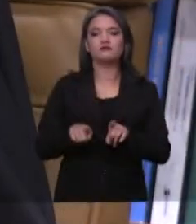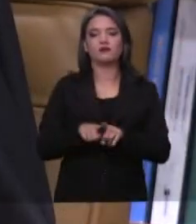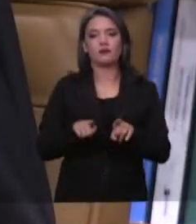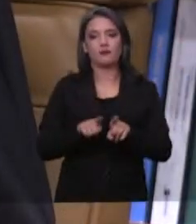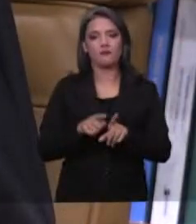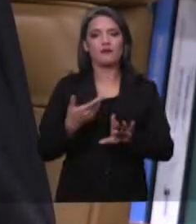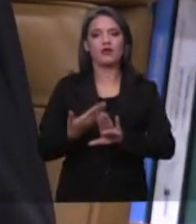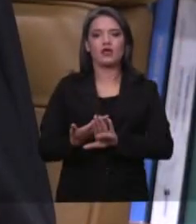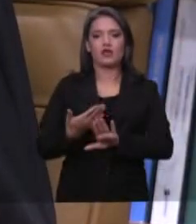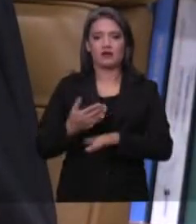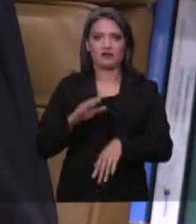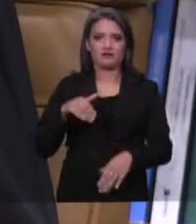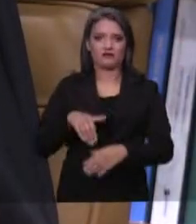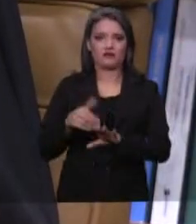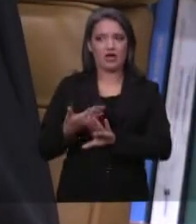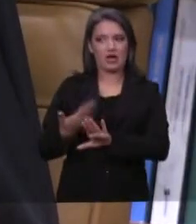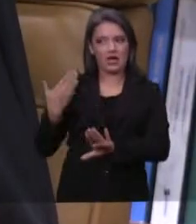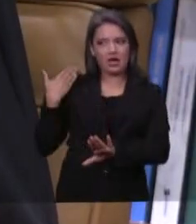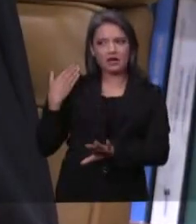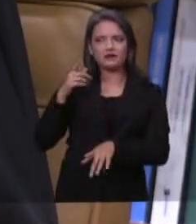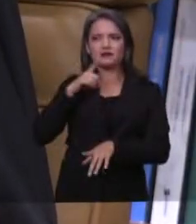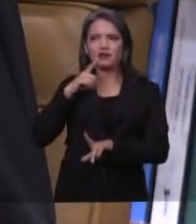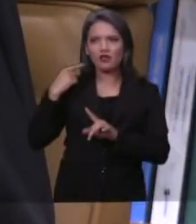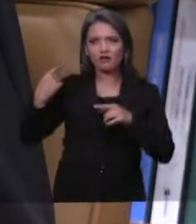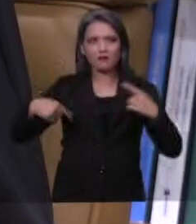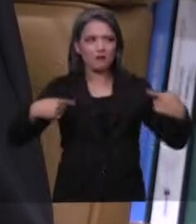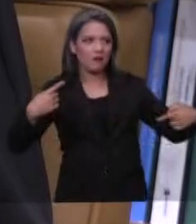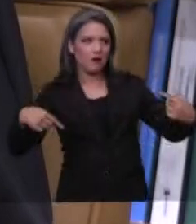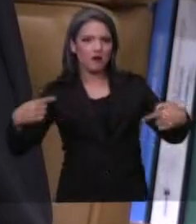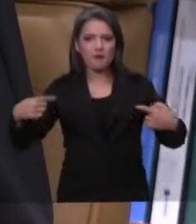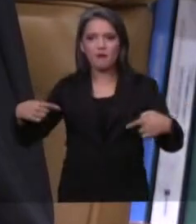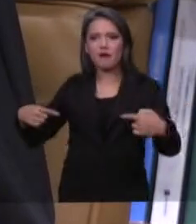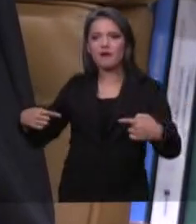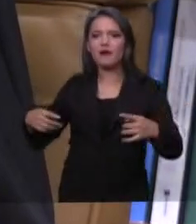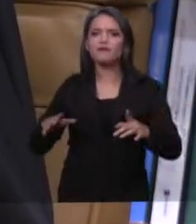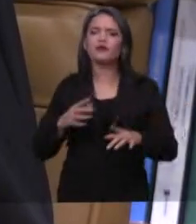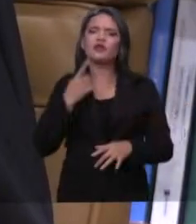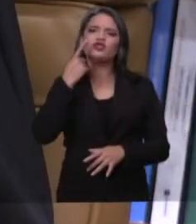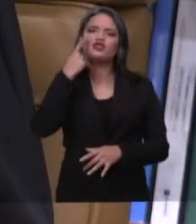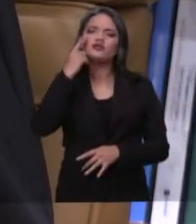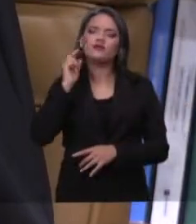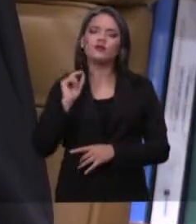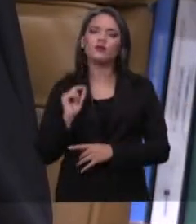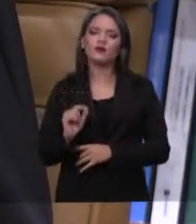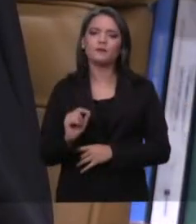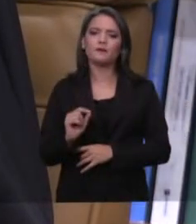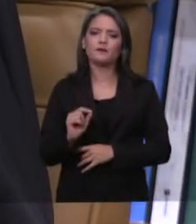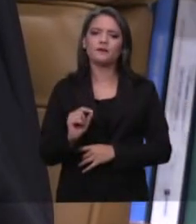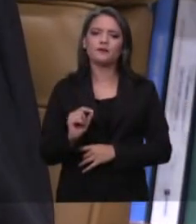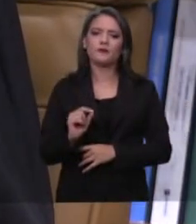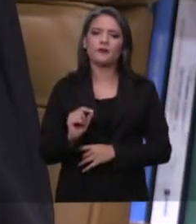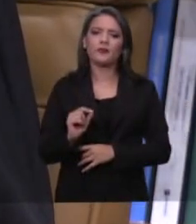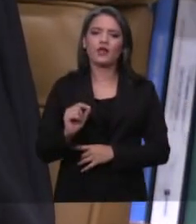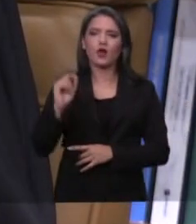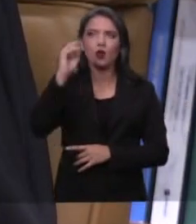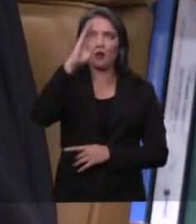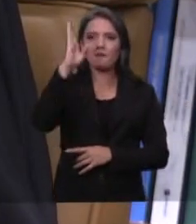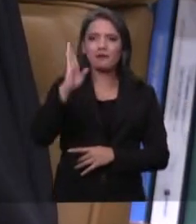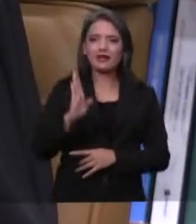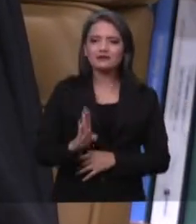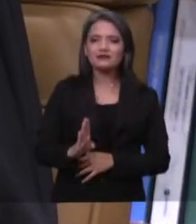que antecederam o meu voto bem revelam isso, é um pouco um reencontro do Brasil com a sua